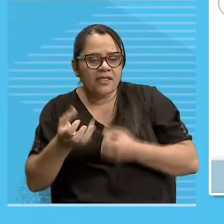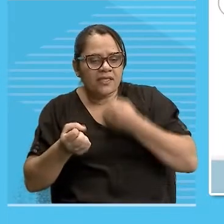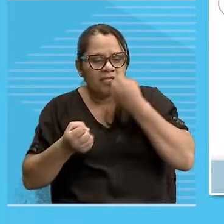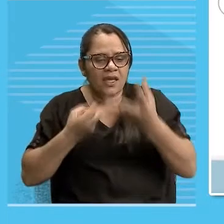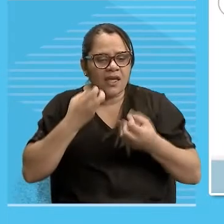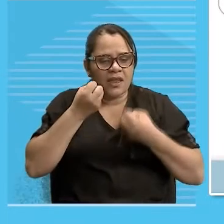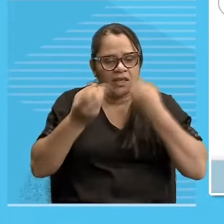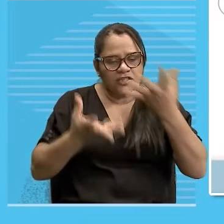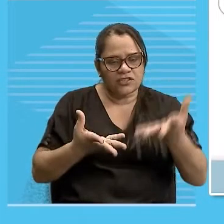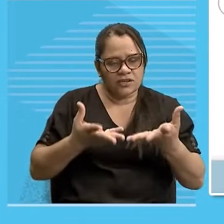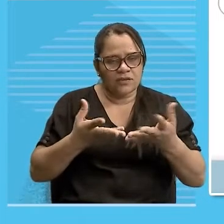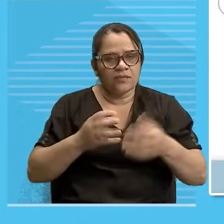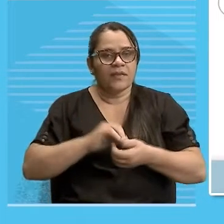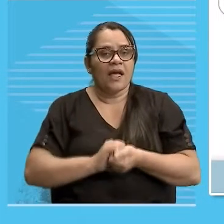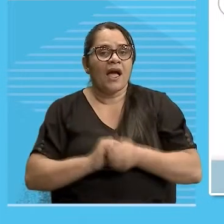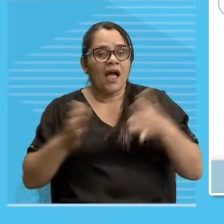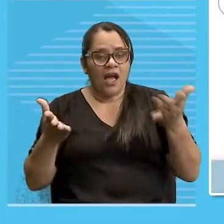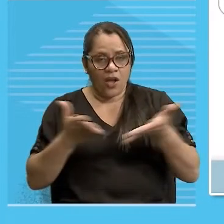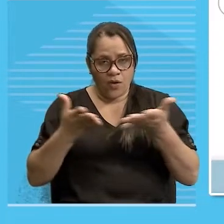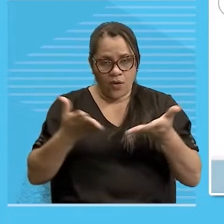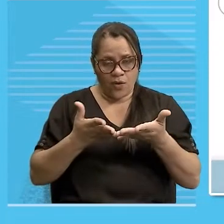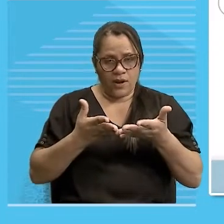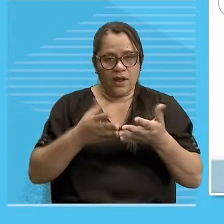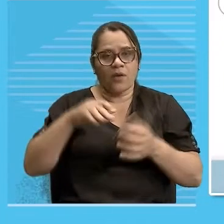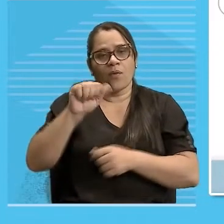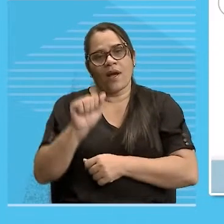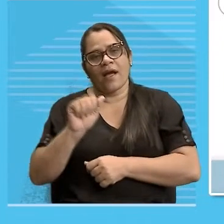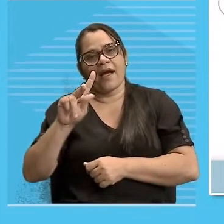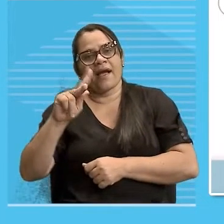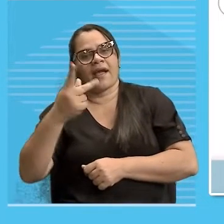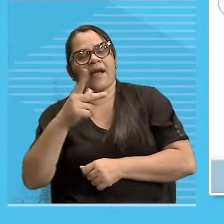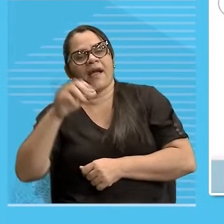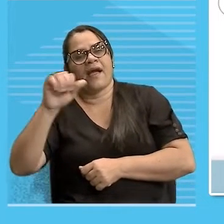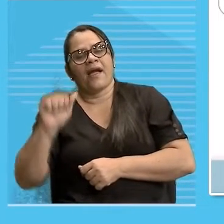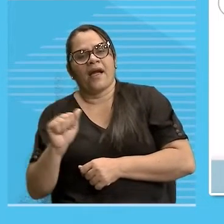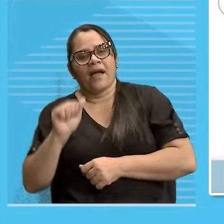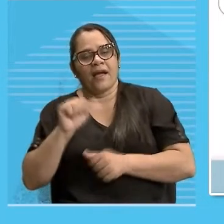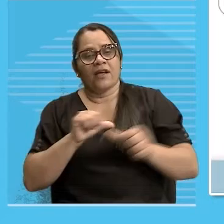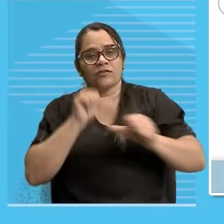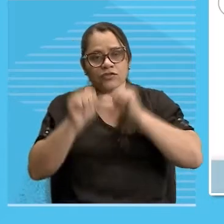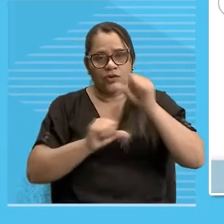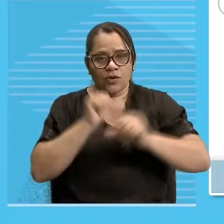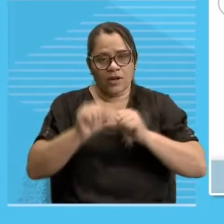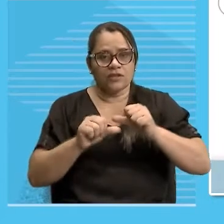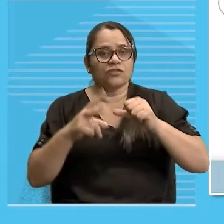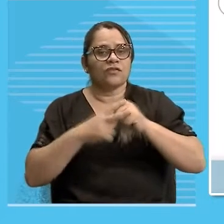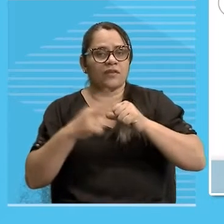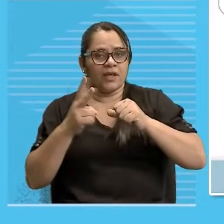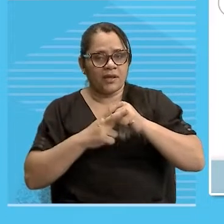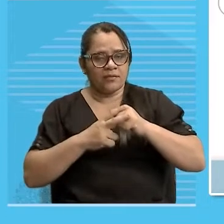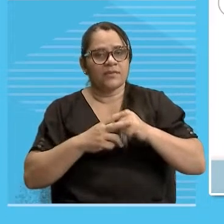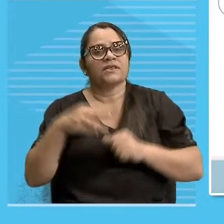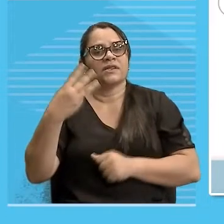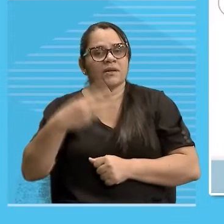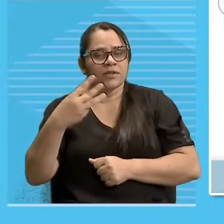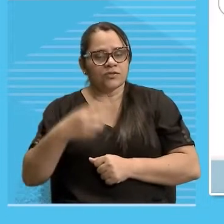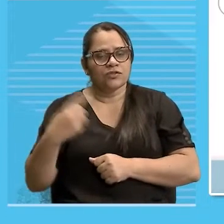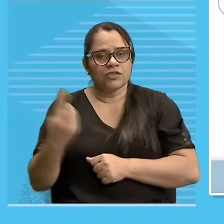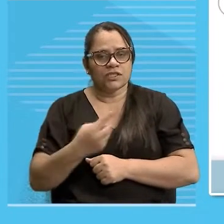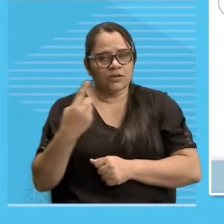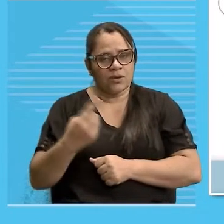A, H, forma do verbo haver, flexionado na terceira pessoa do singular. Então, você diz, A,